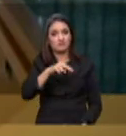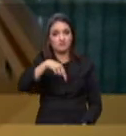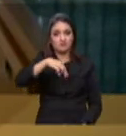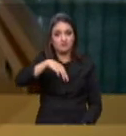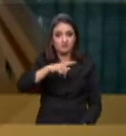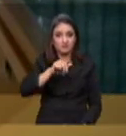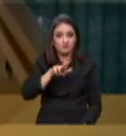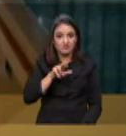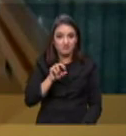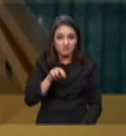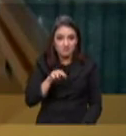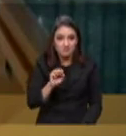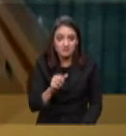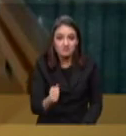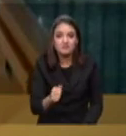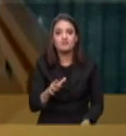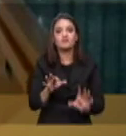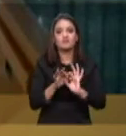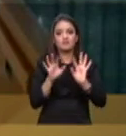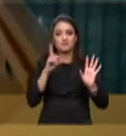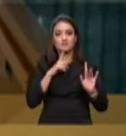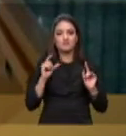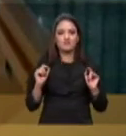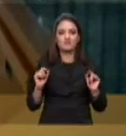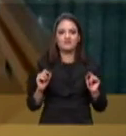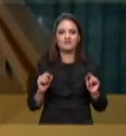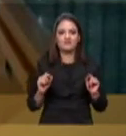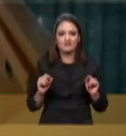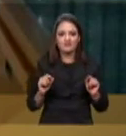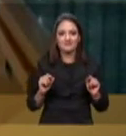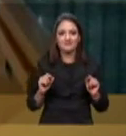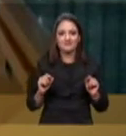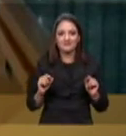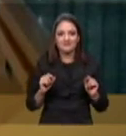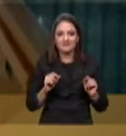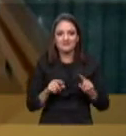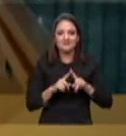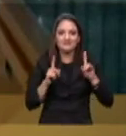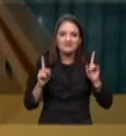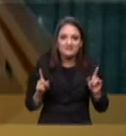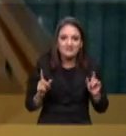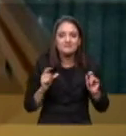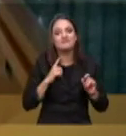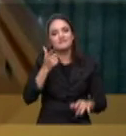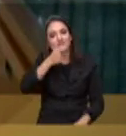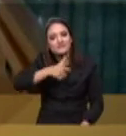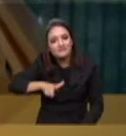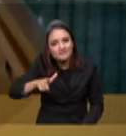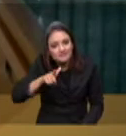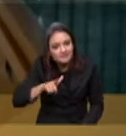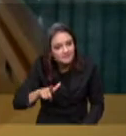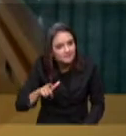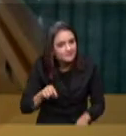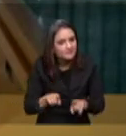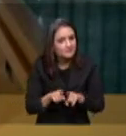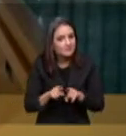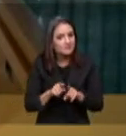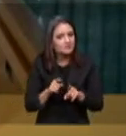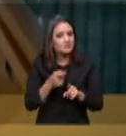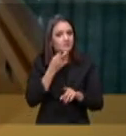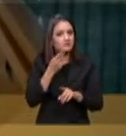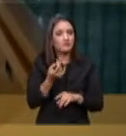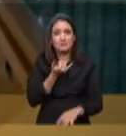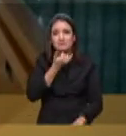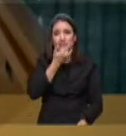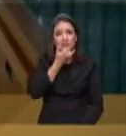da imprensa, especialmente aqui a da imprensa escrita e da repetição, em face dos valores